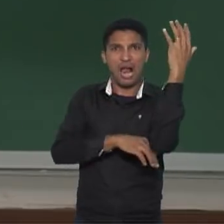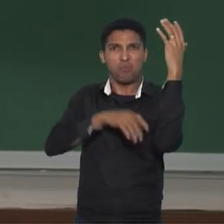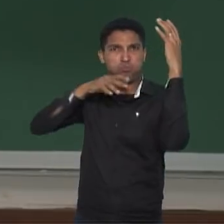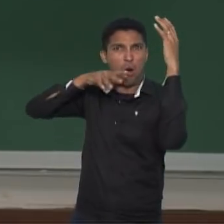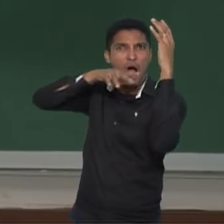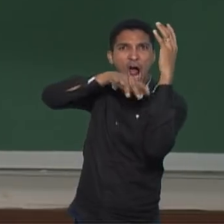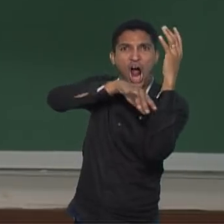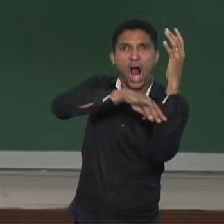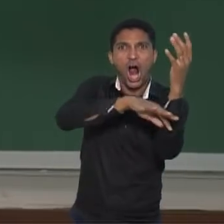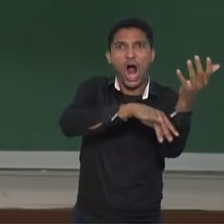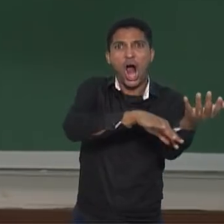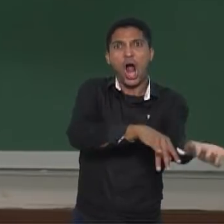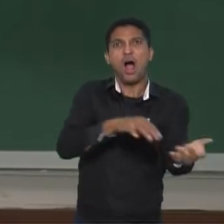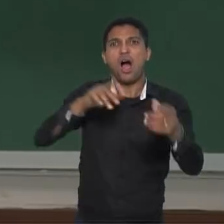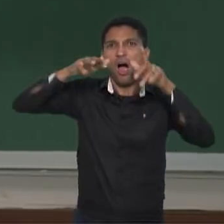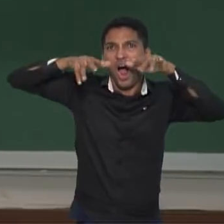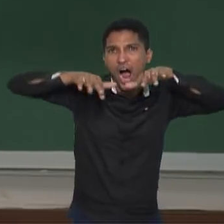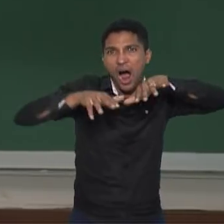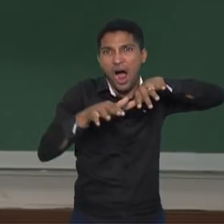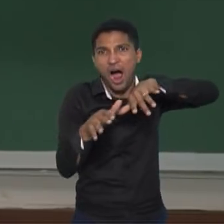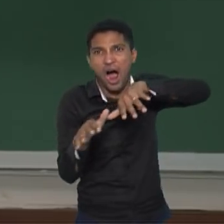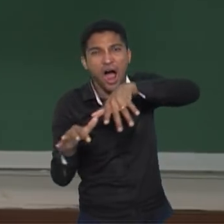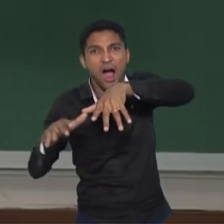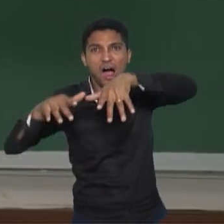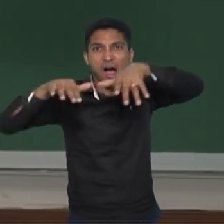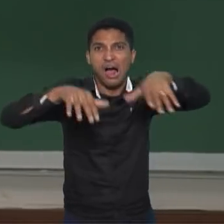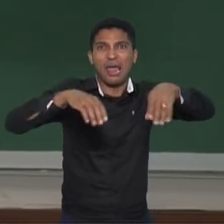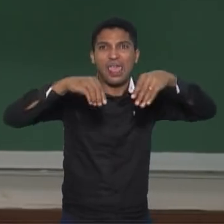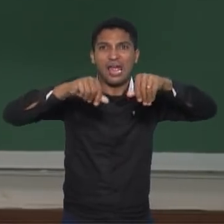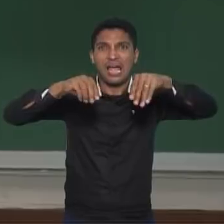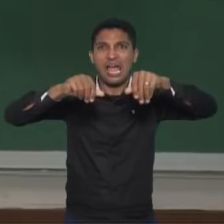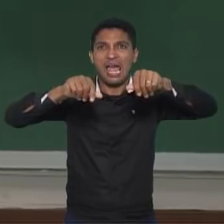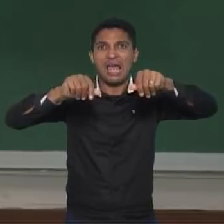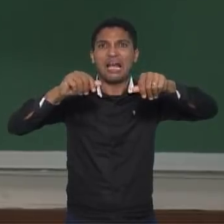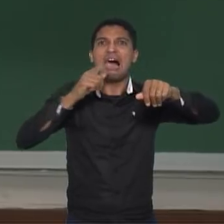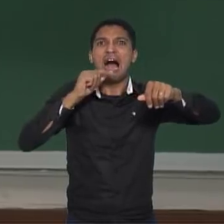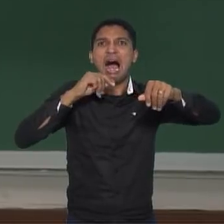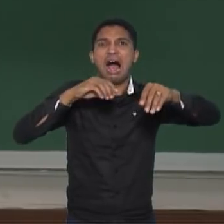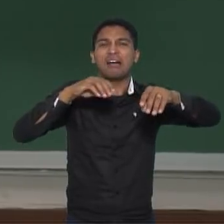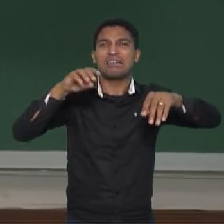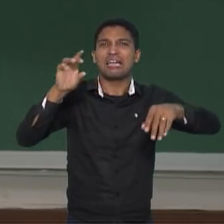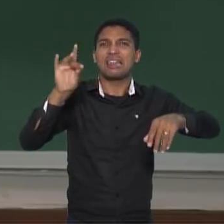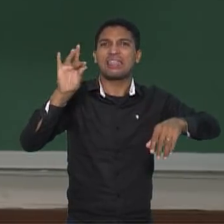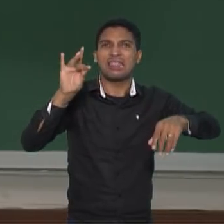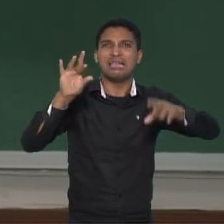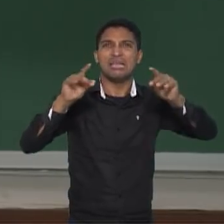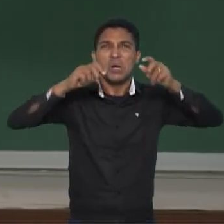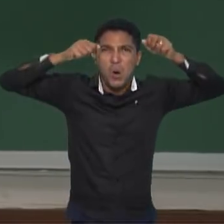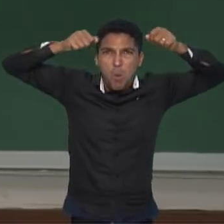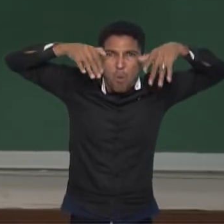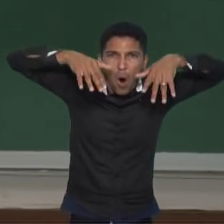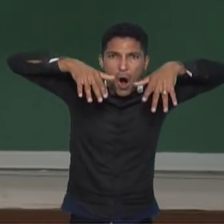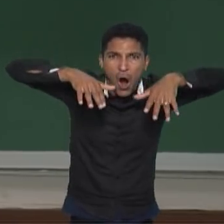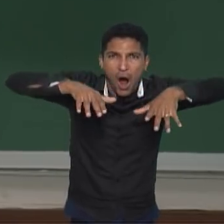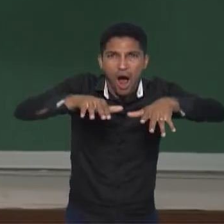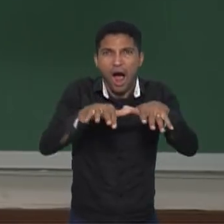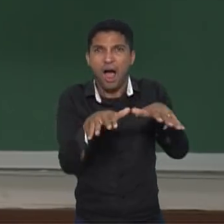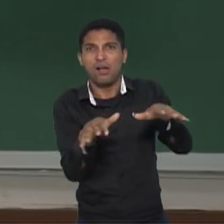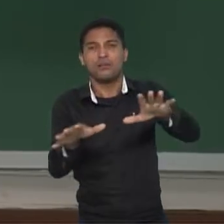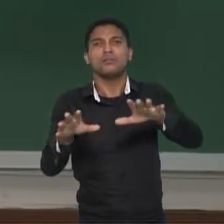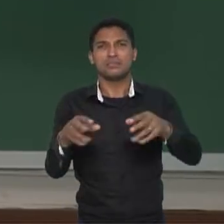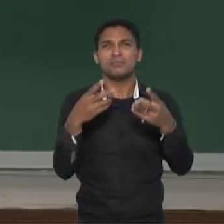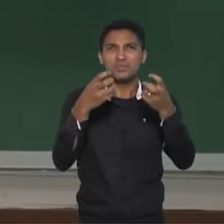humano. E muitos que a gente conhece, né? Então, esse foi um acontecimento do ano passado, vocês devem ter super visto na